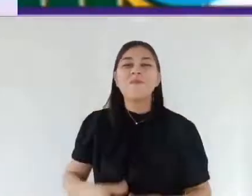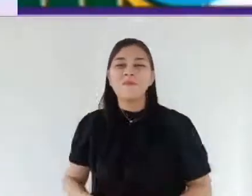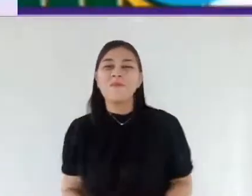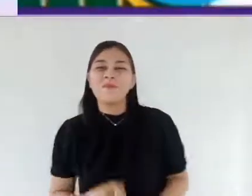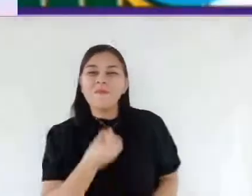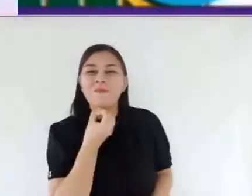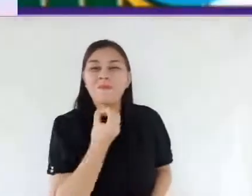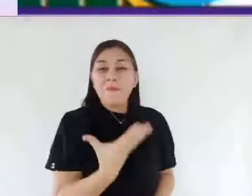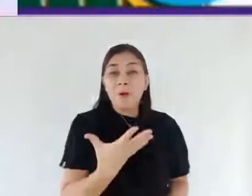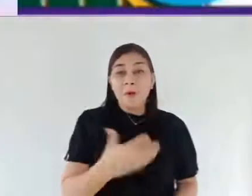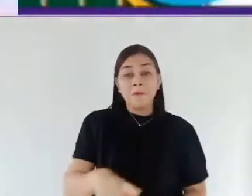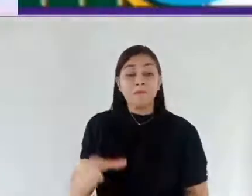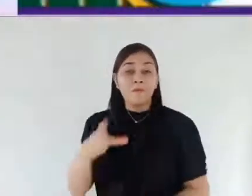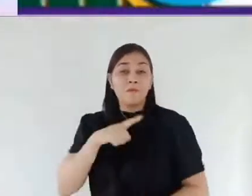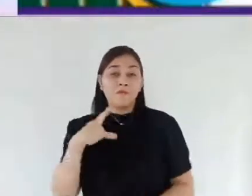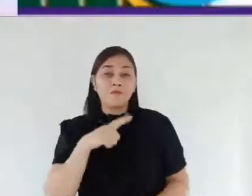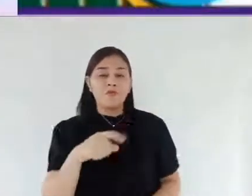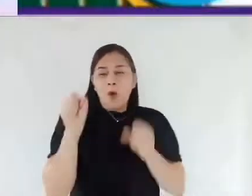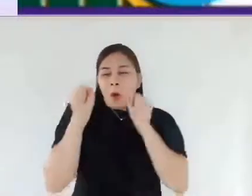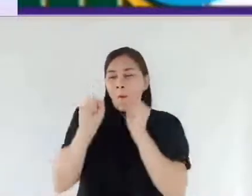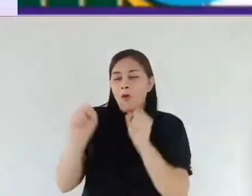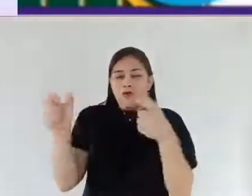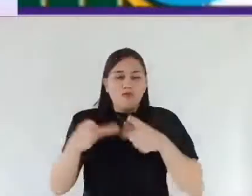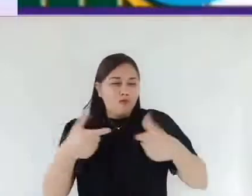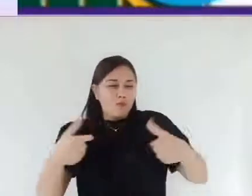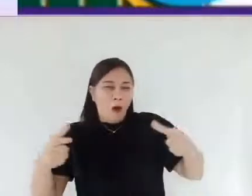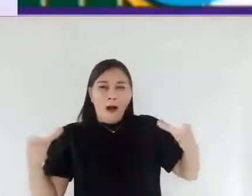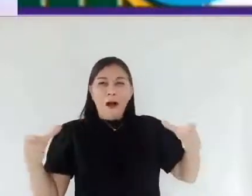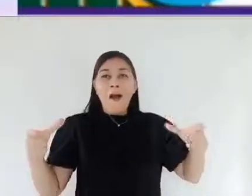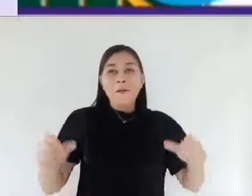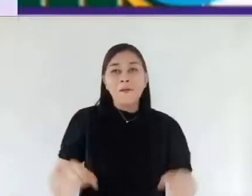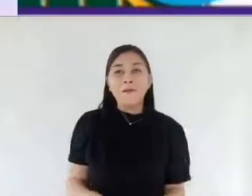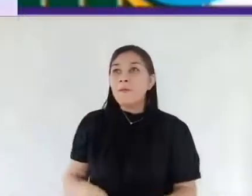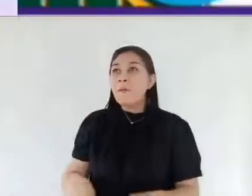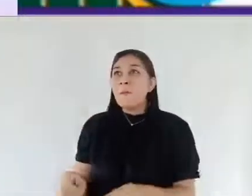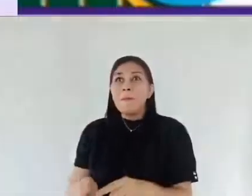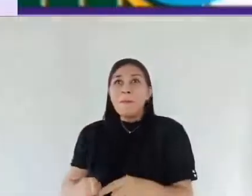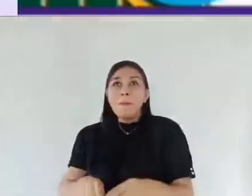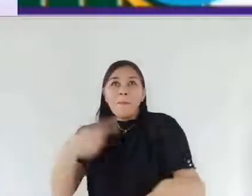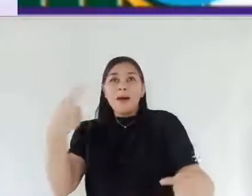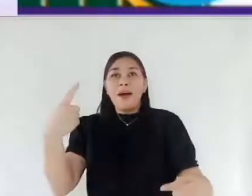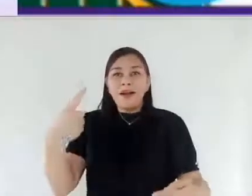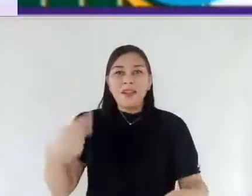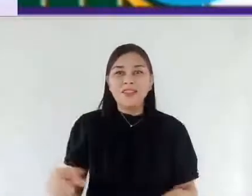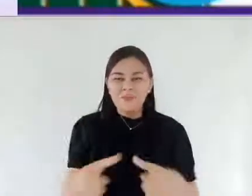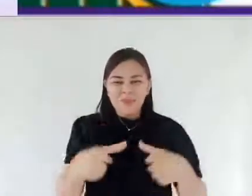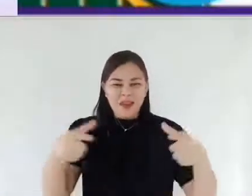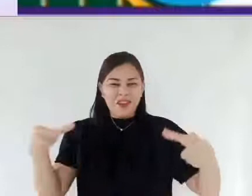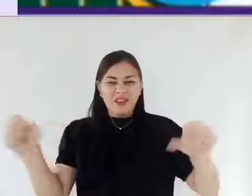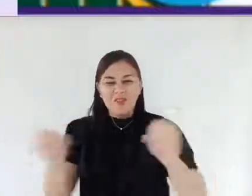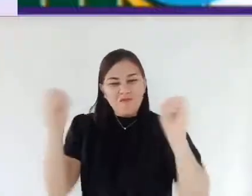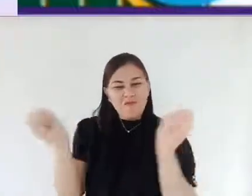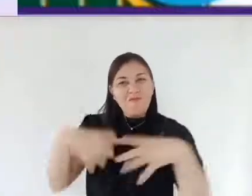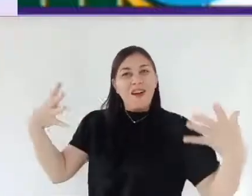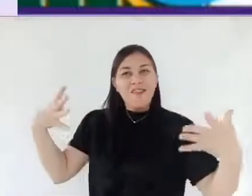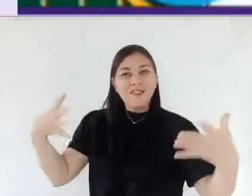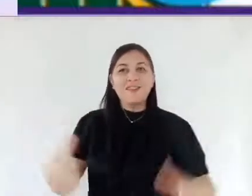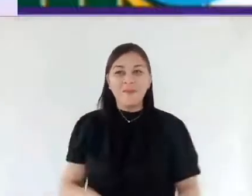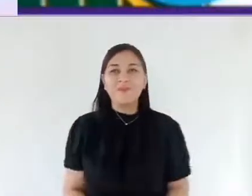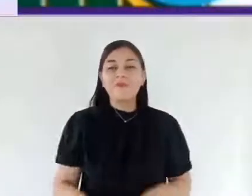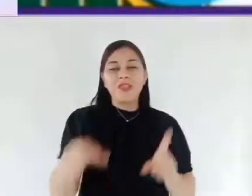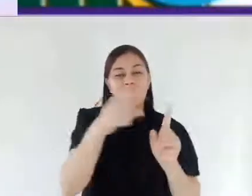Tem um poder maior que a bracadabra e se ensala bem assim,